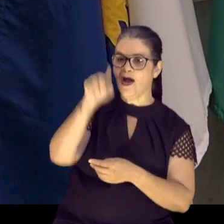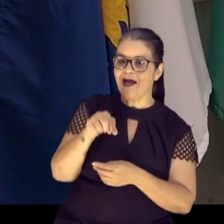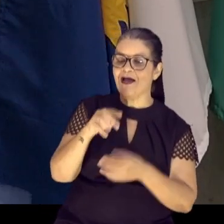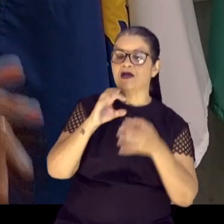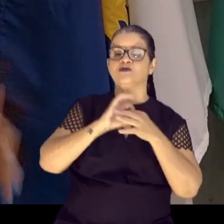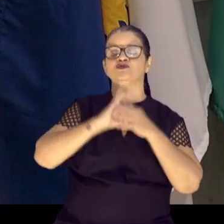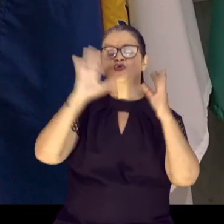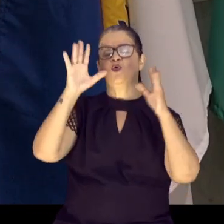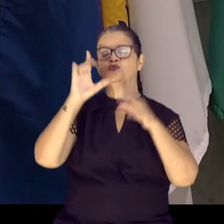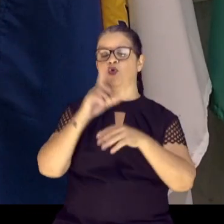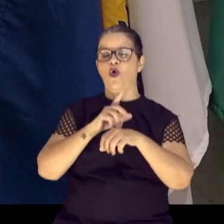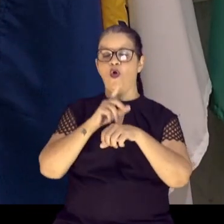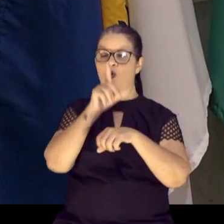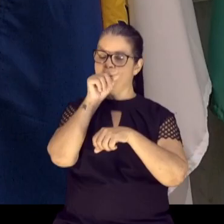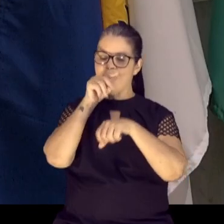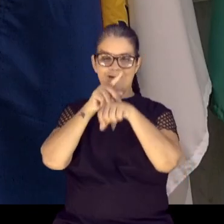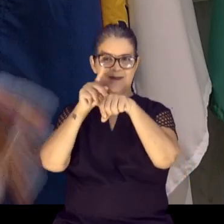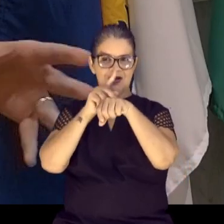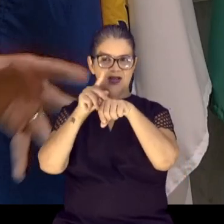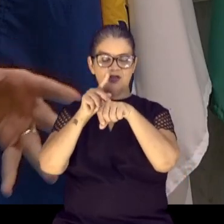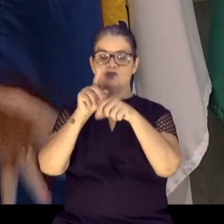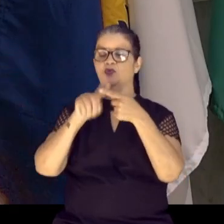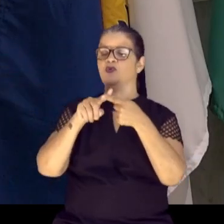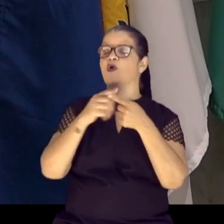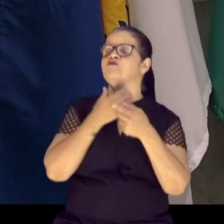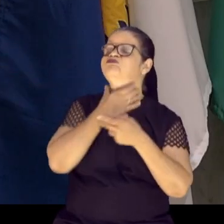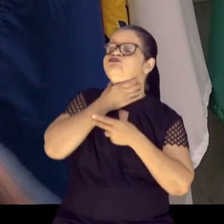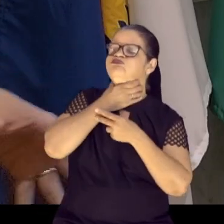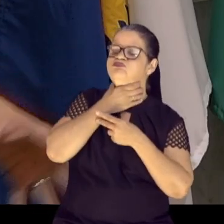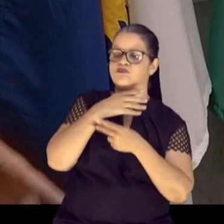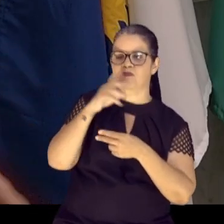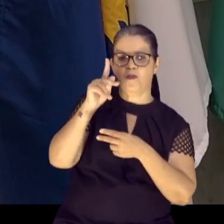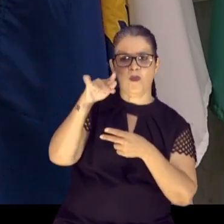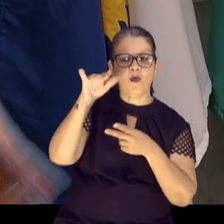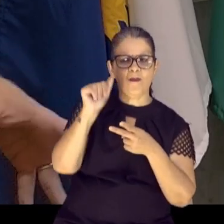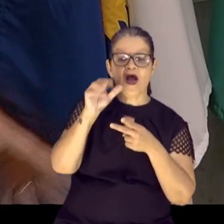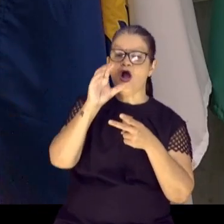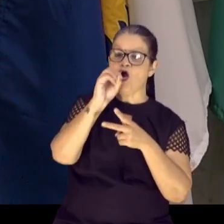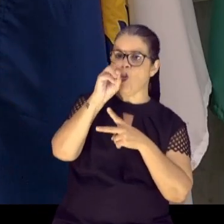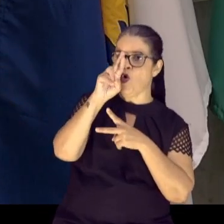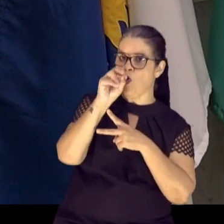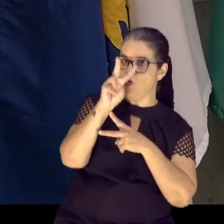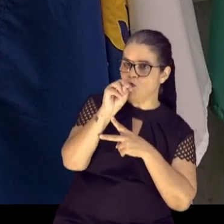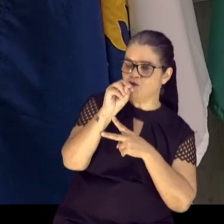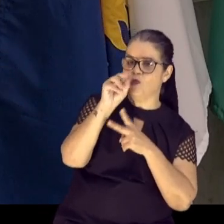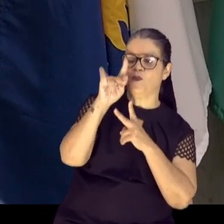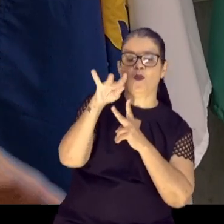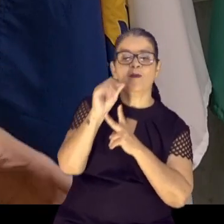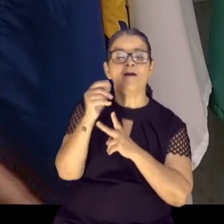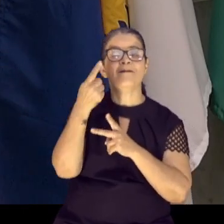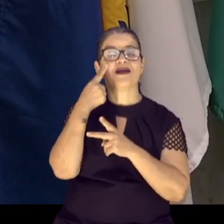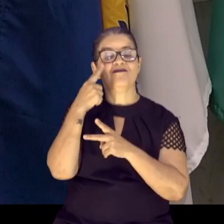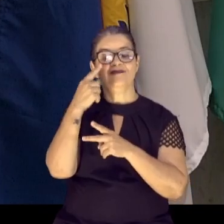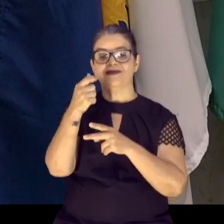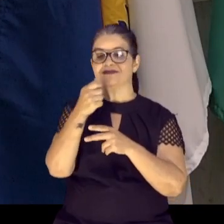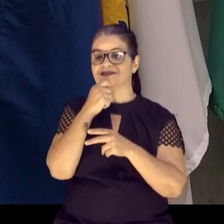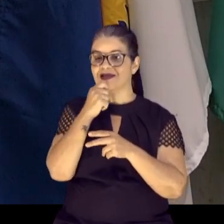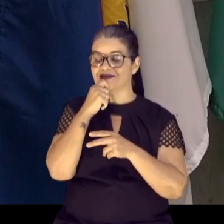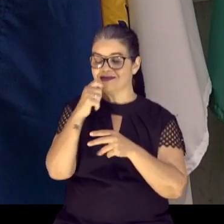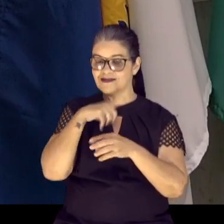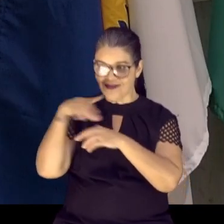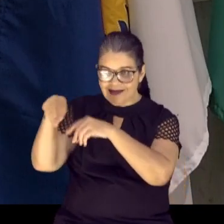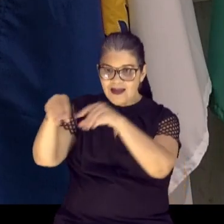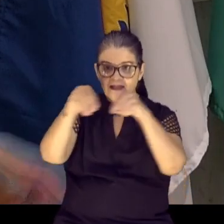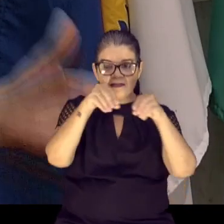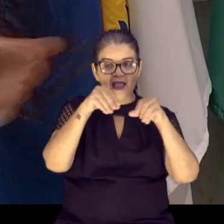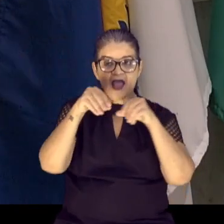um corvo e uma pomba para poder ver se ainda existia no meio daquele dilúvio terra em algum